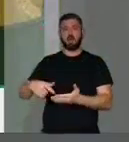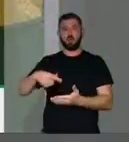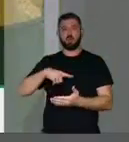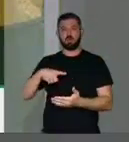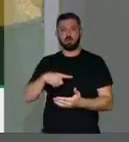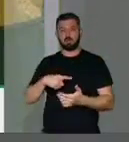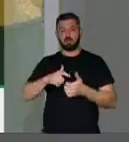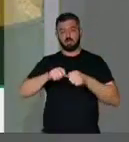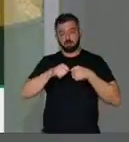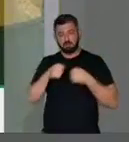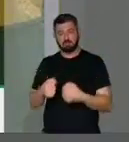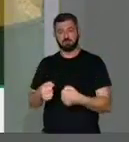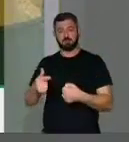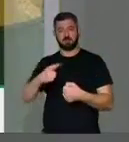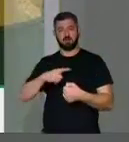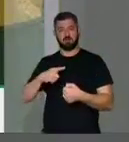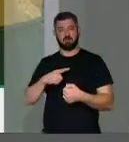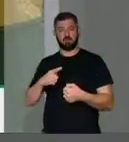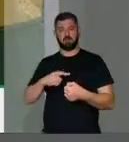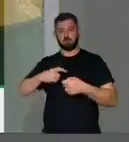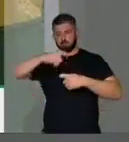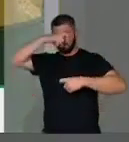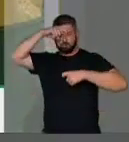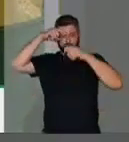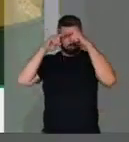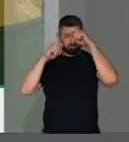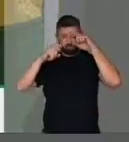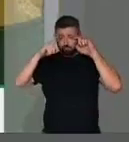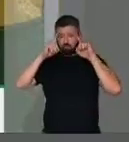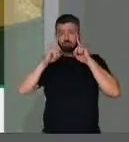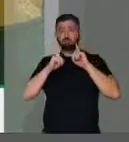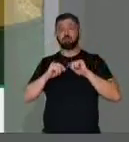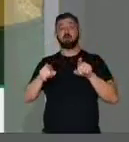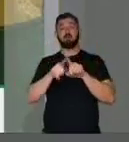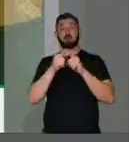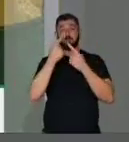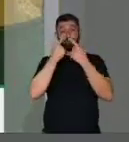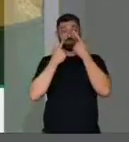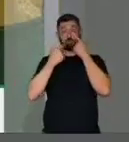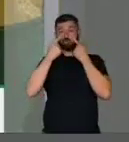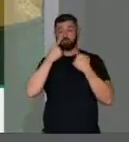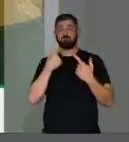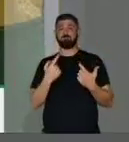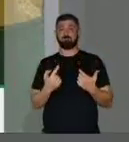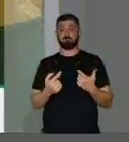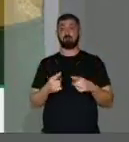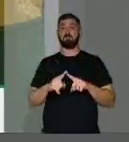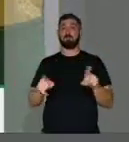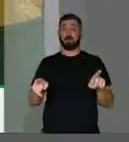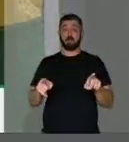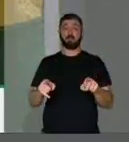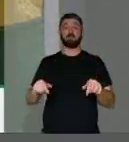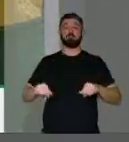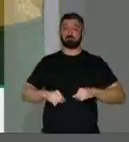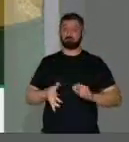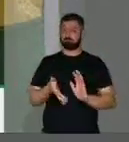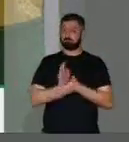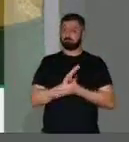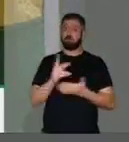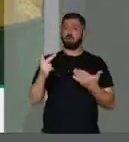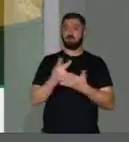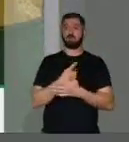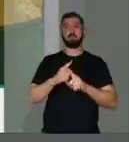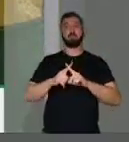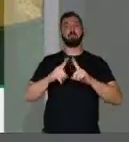comprometimento, dedicação, de suor e lágrimas, e também de preconceito, mas